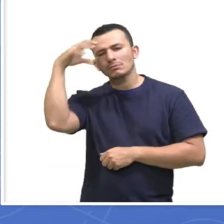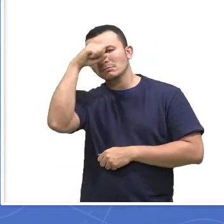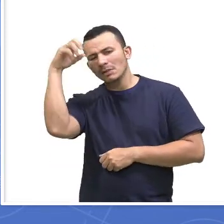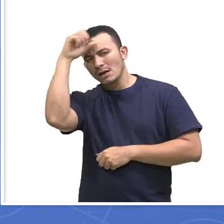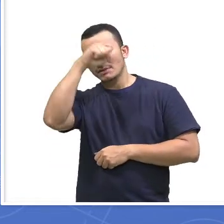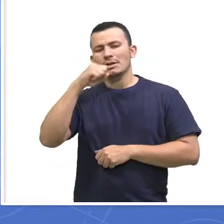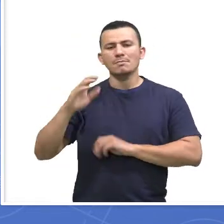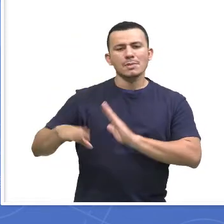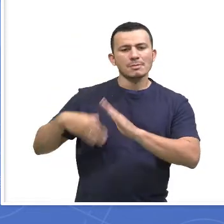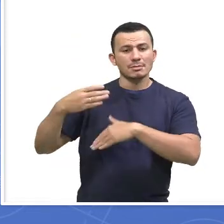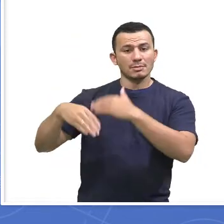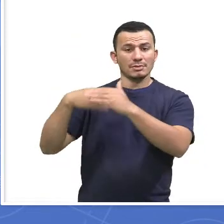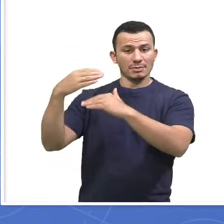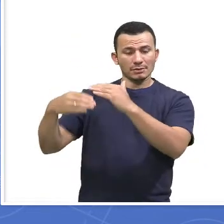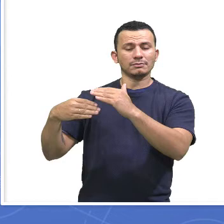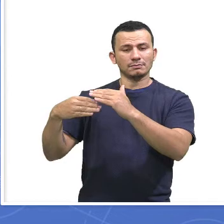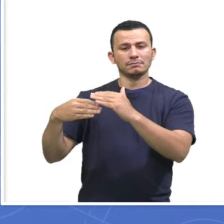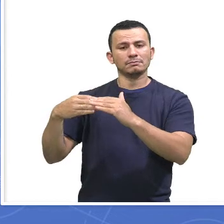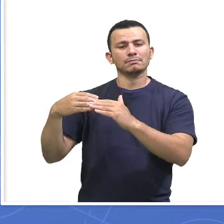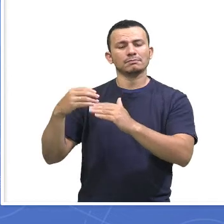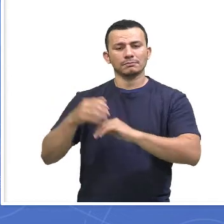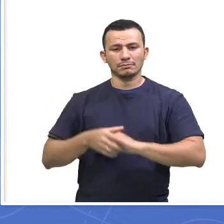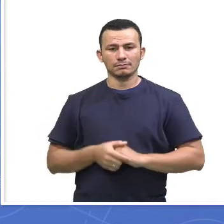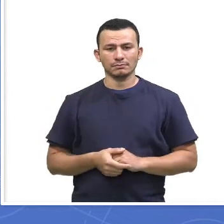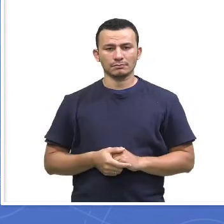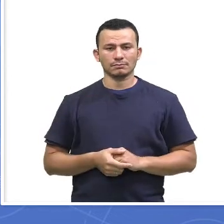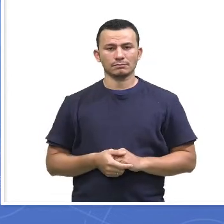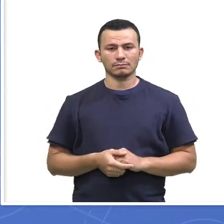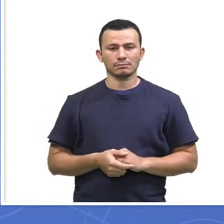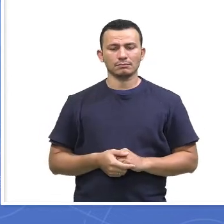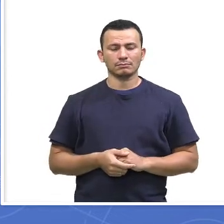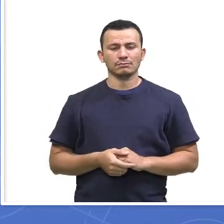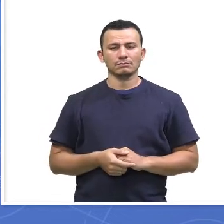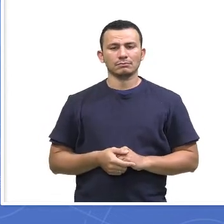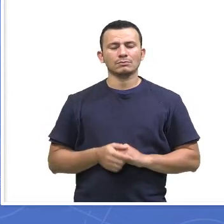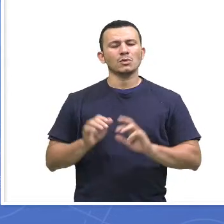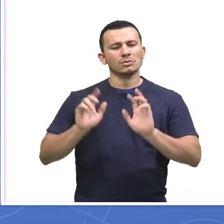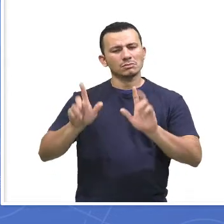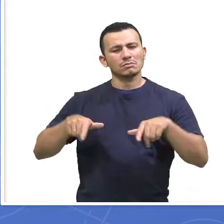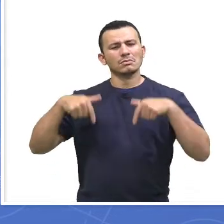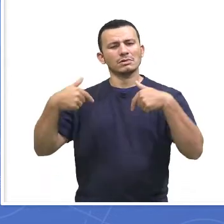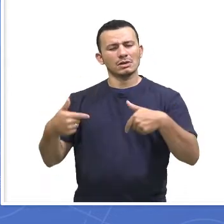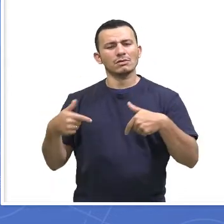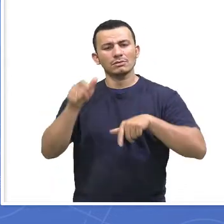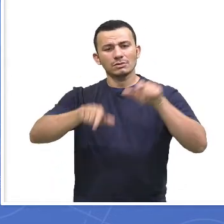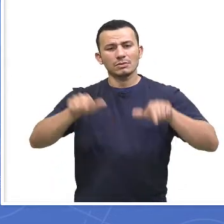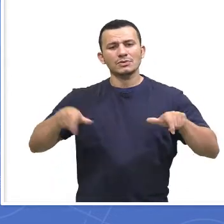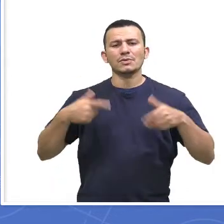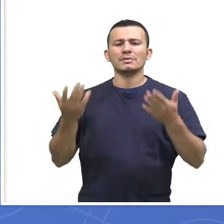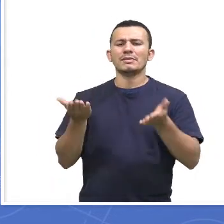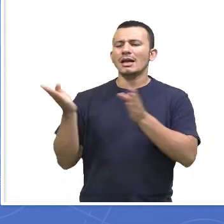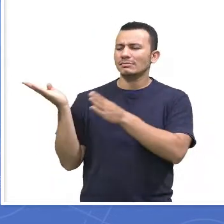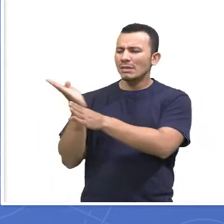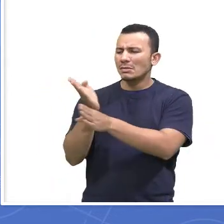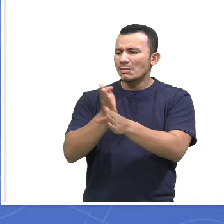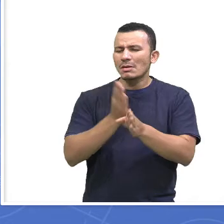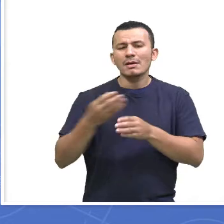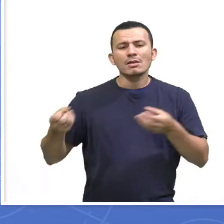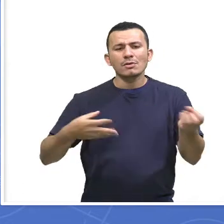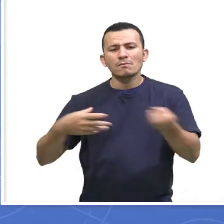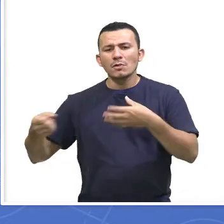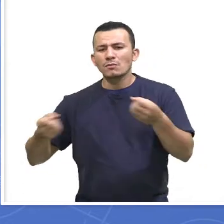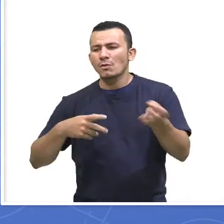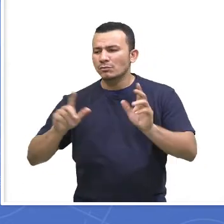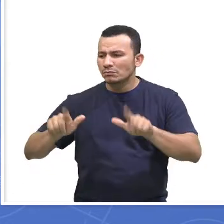construídos aí pela toda aquela ação humana, né, que busca descobrir novas